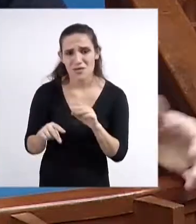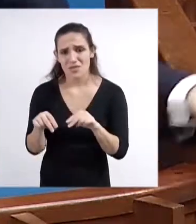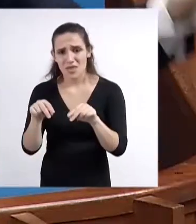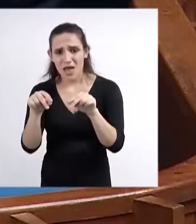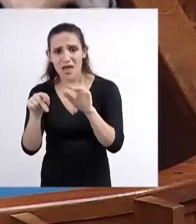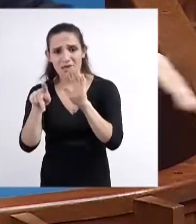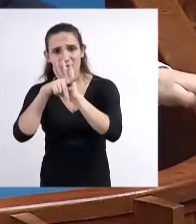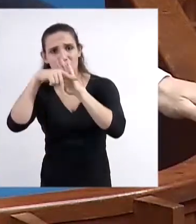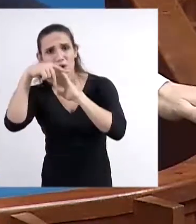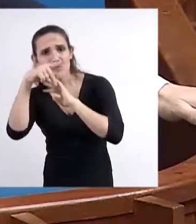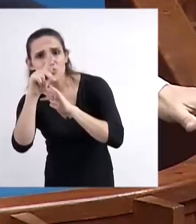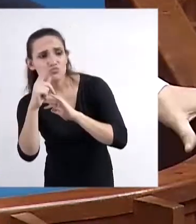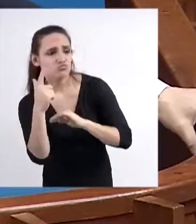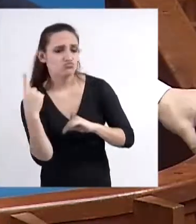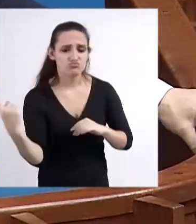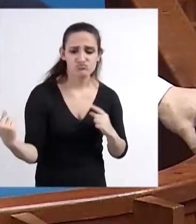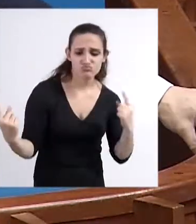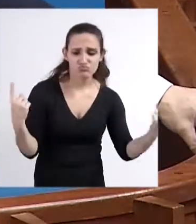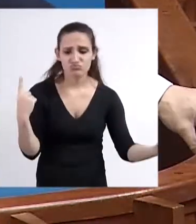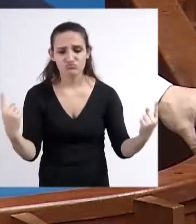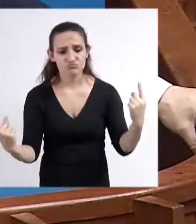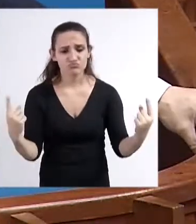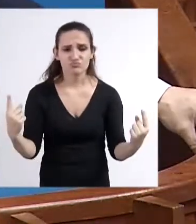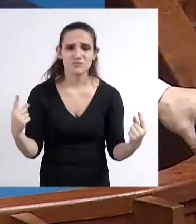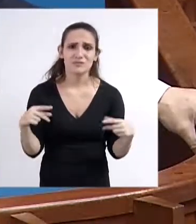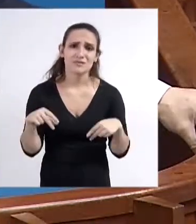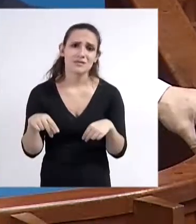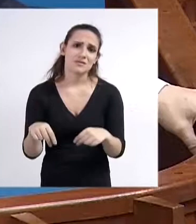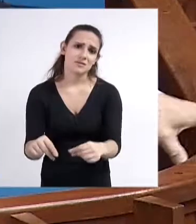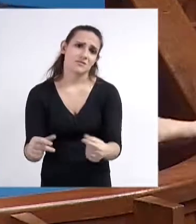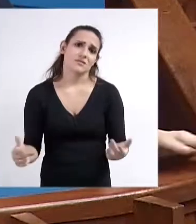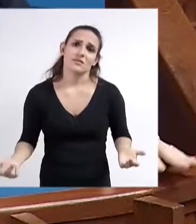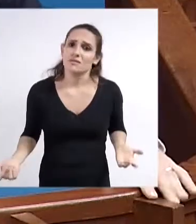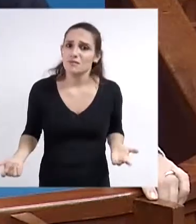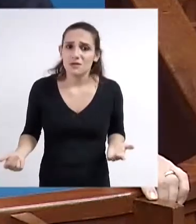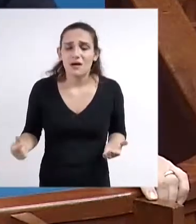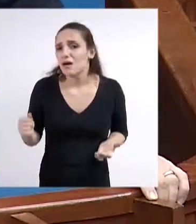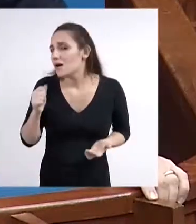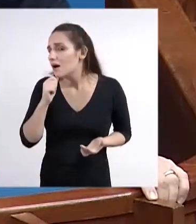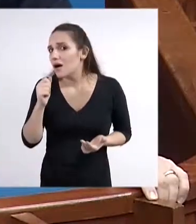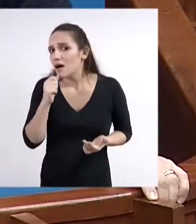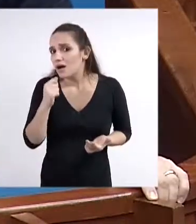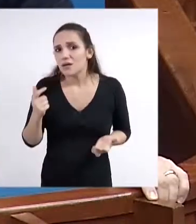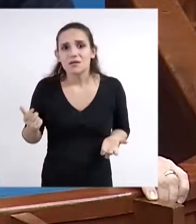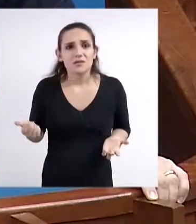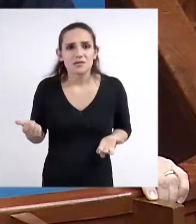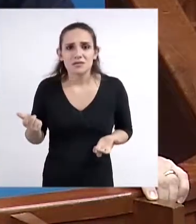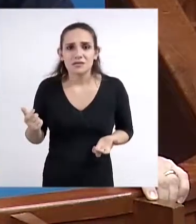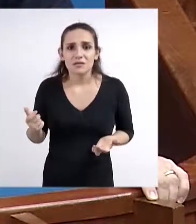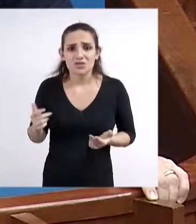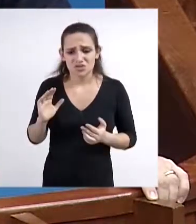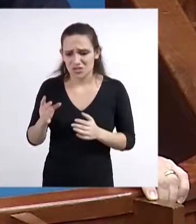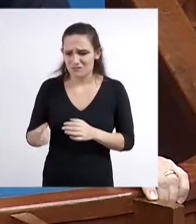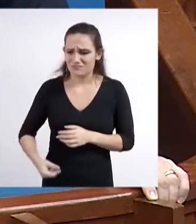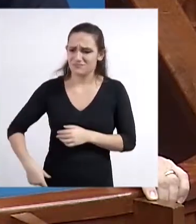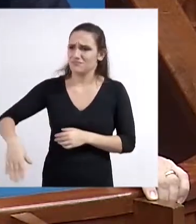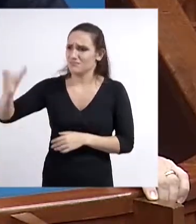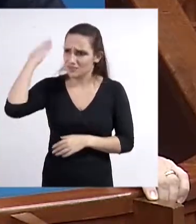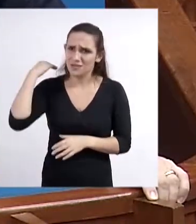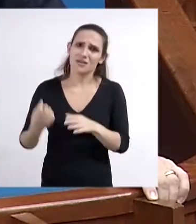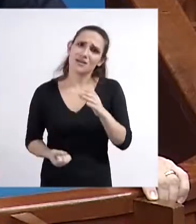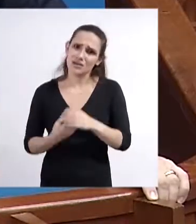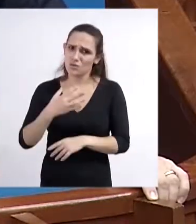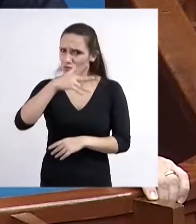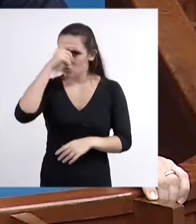questões que pairam desde a criação do Mato Grosso do Sul. Então, nós